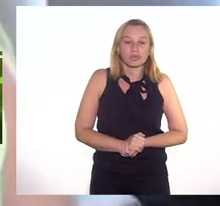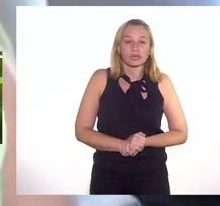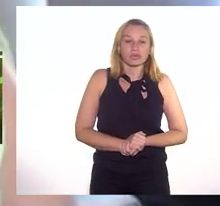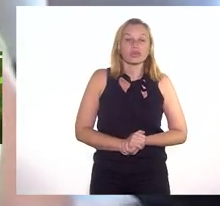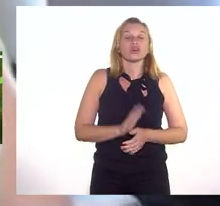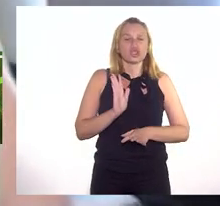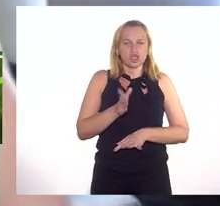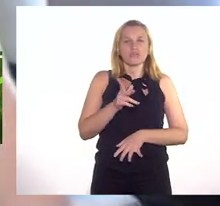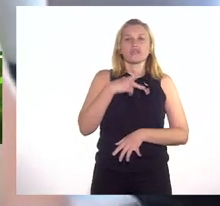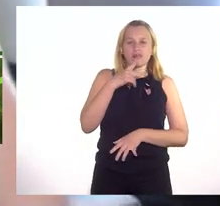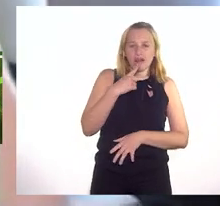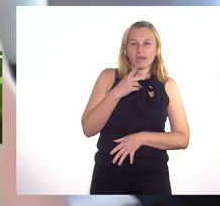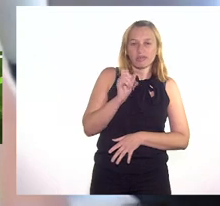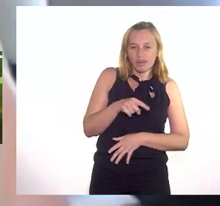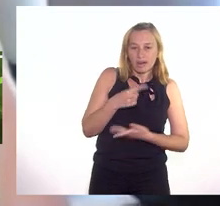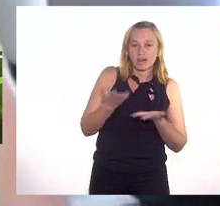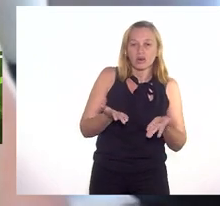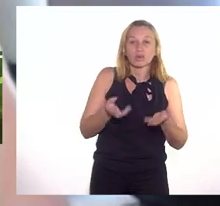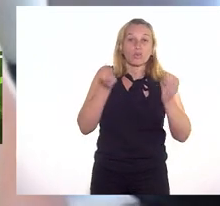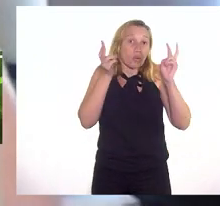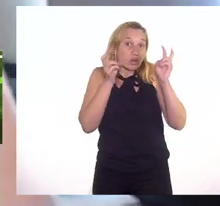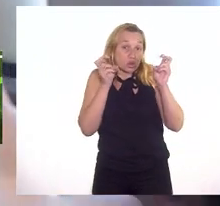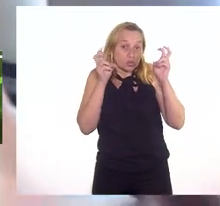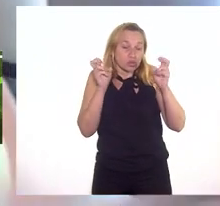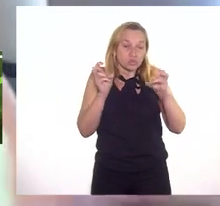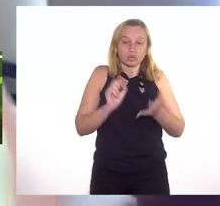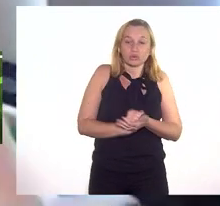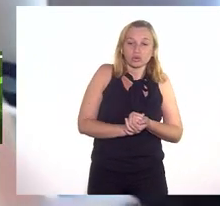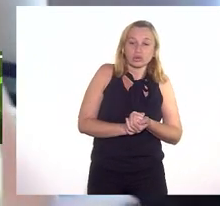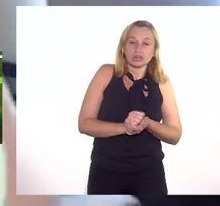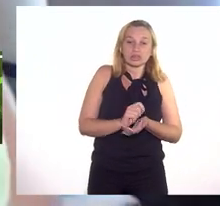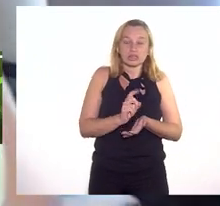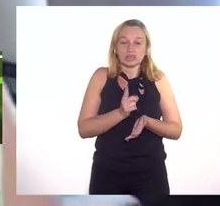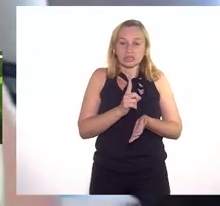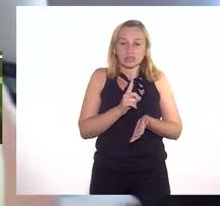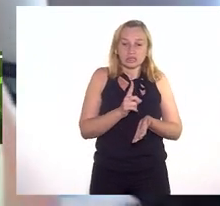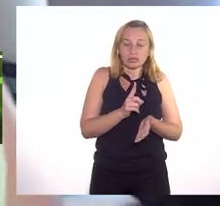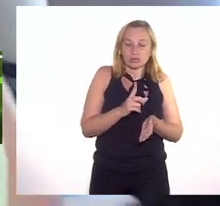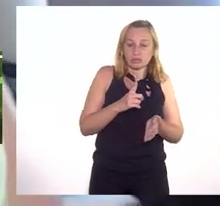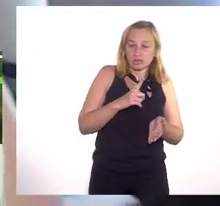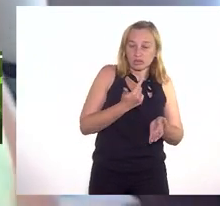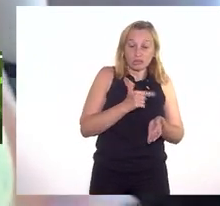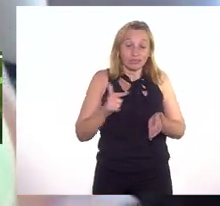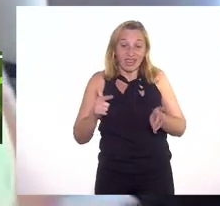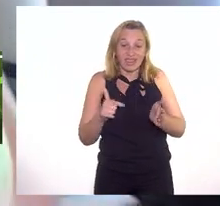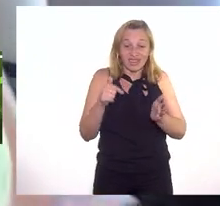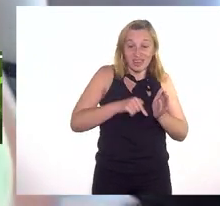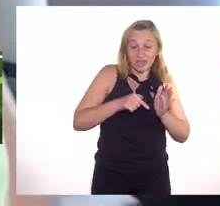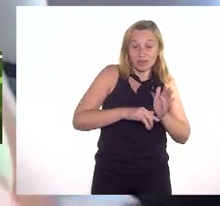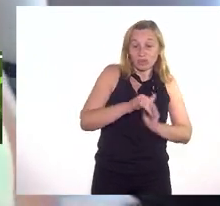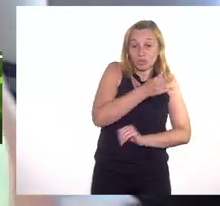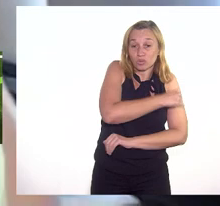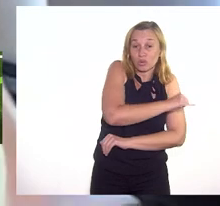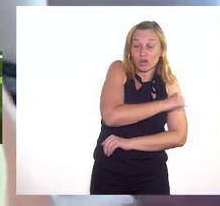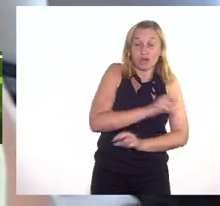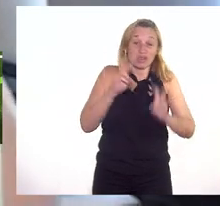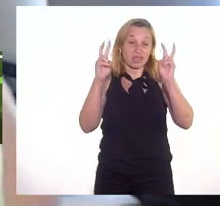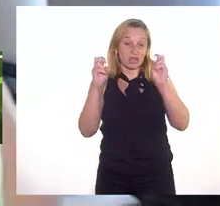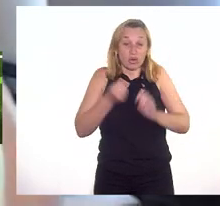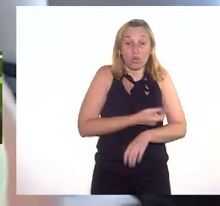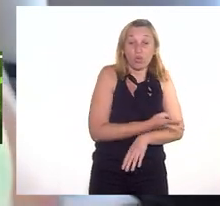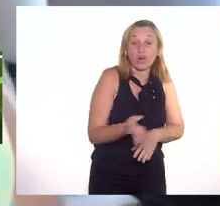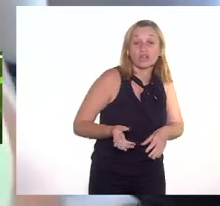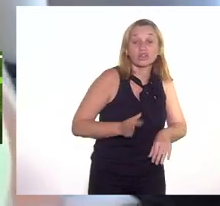Como já foi dito, né, a questão de não catalogar aqui no Rio, a gente não tem essa questão assim, quantos